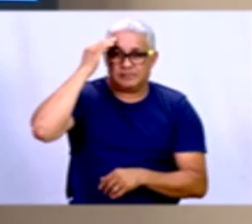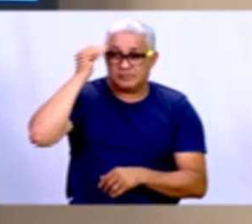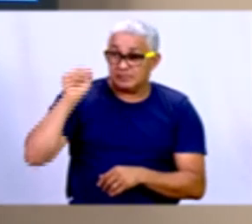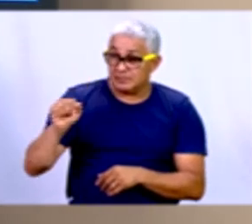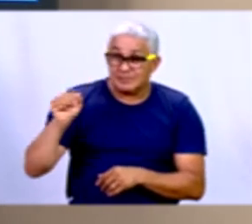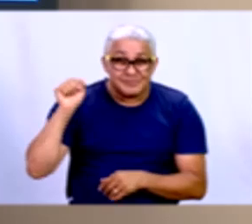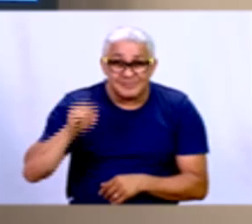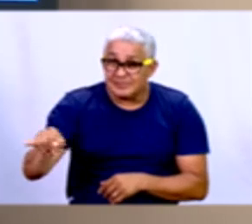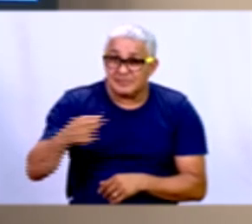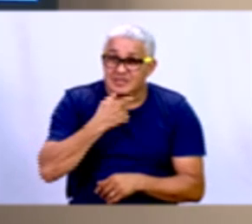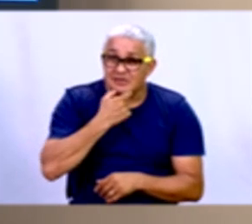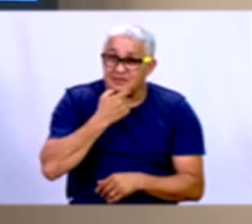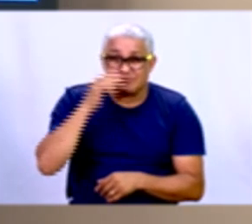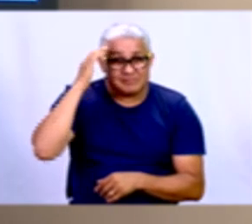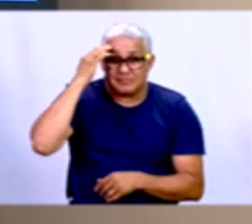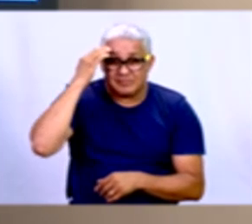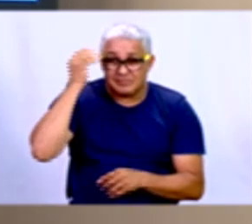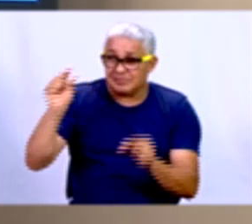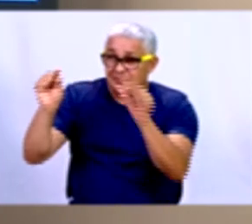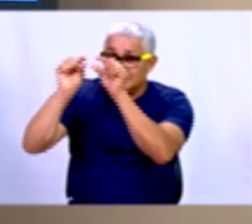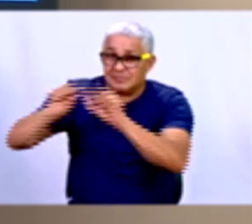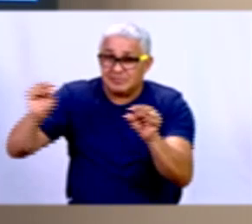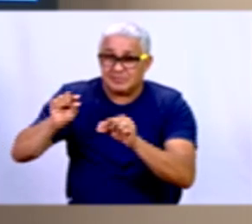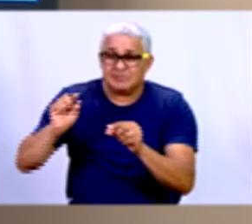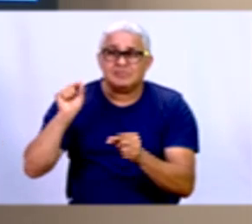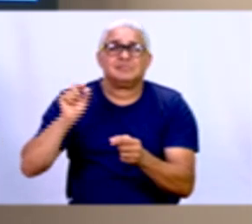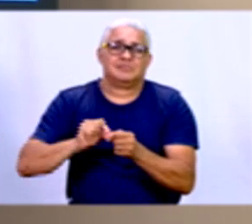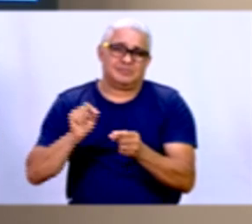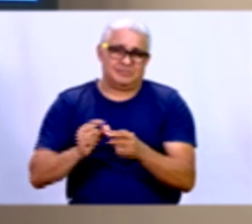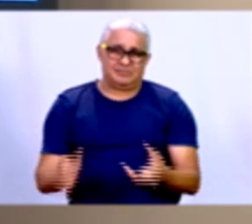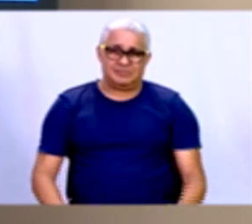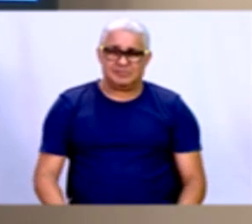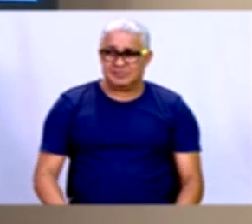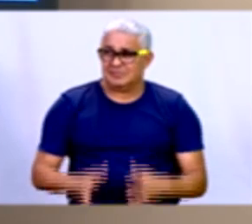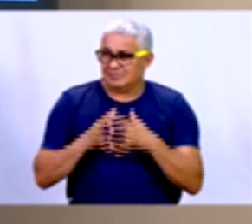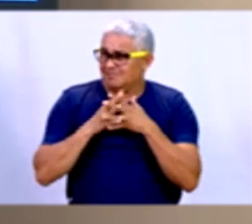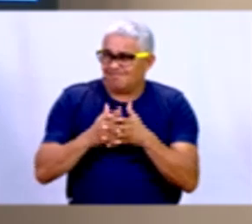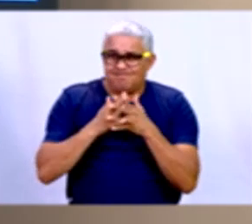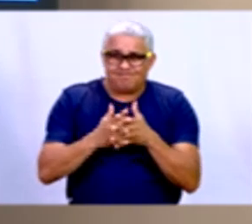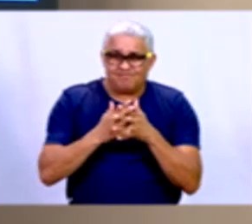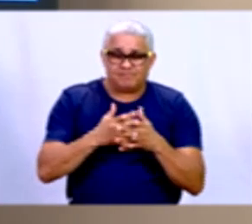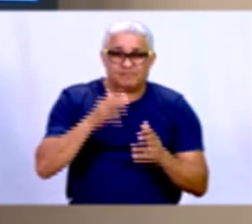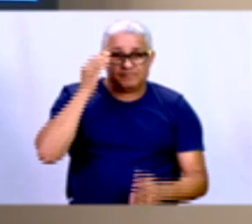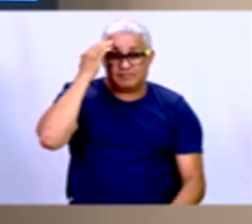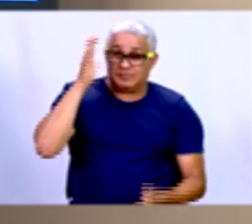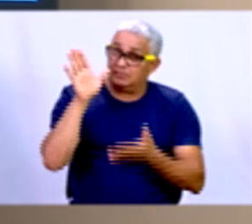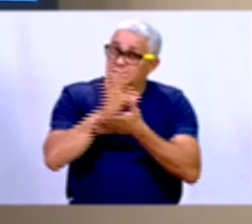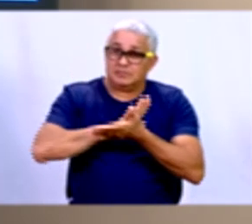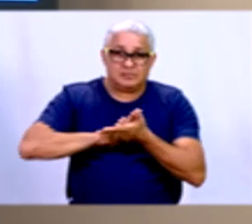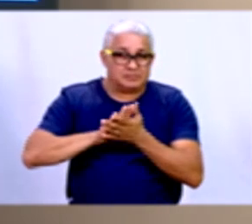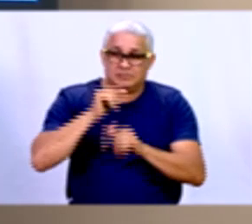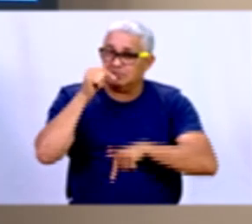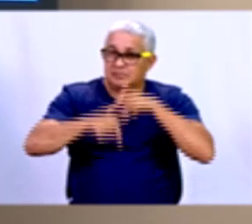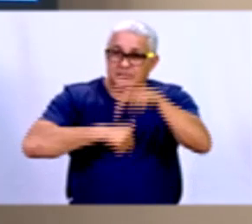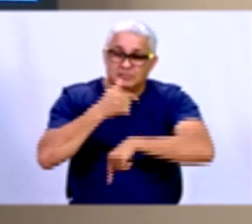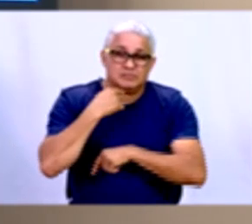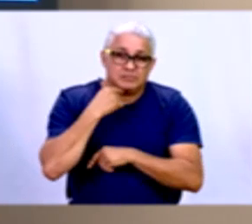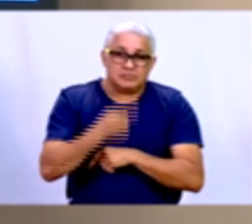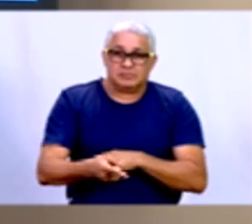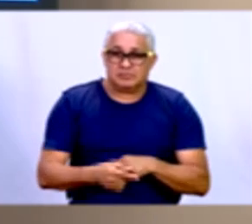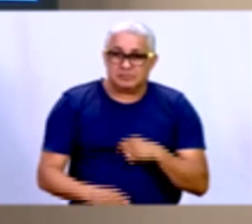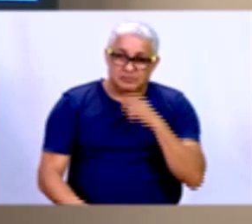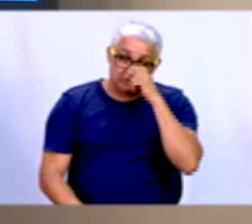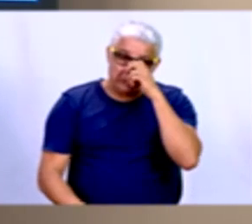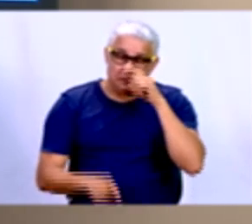não entende inglês e a mensagem veio em inglês, o que ele vai fazer com aquilo? Ele não vai conseguir entender, ele não vai conseguir trabalhar com aquilo. Às vezes é